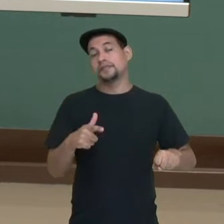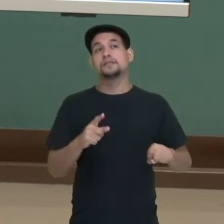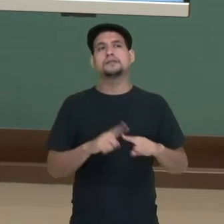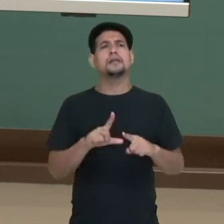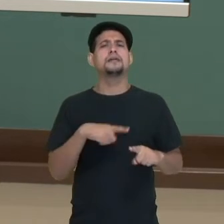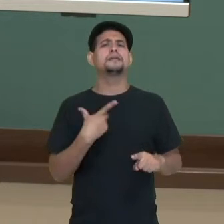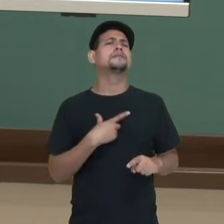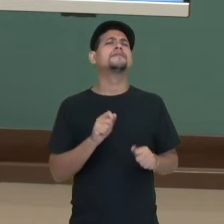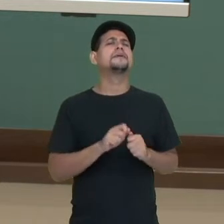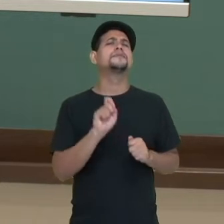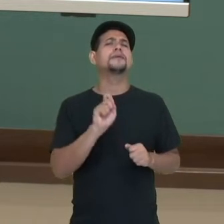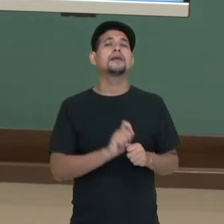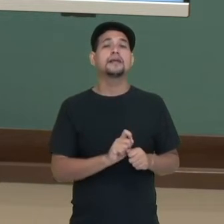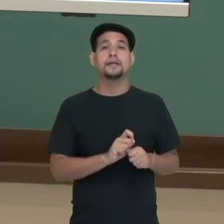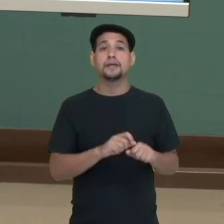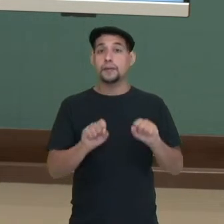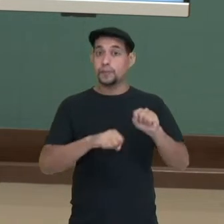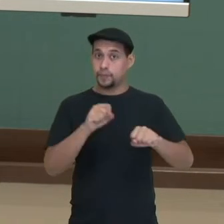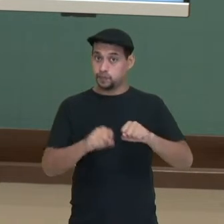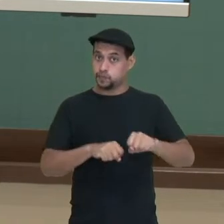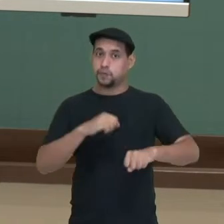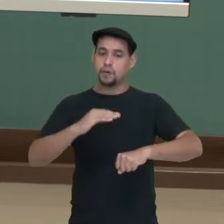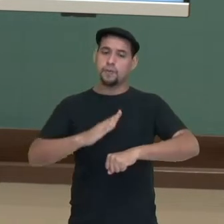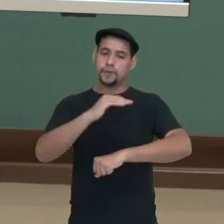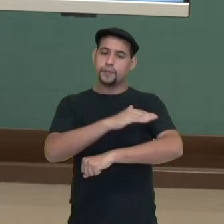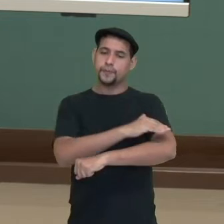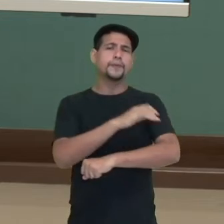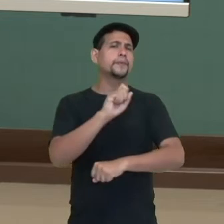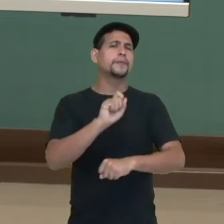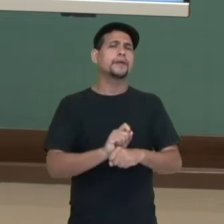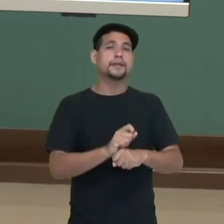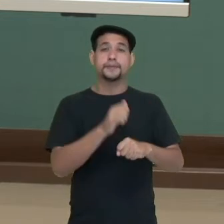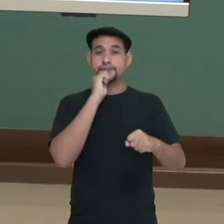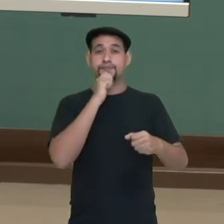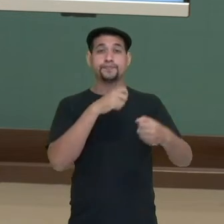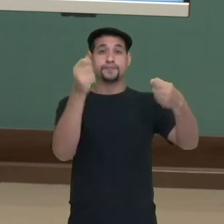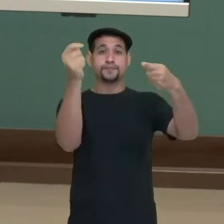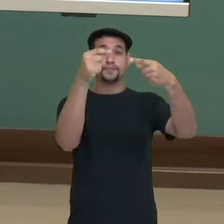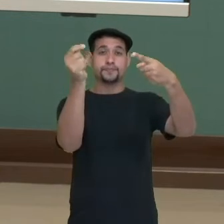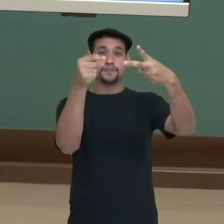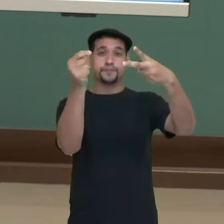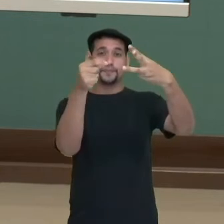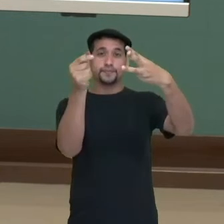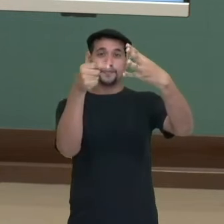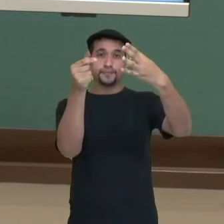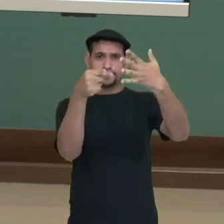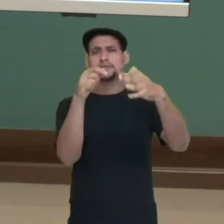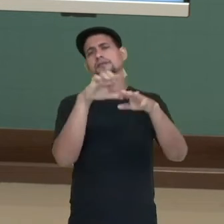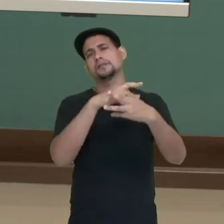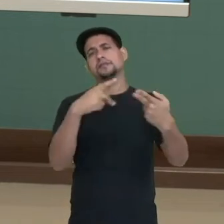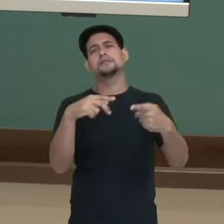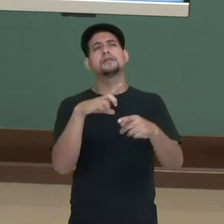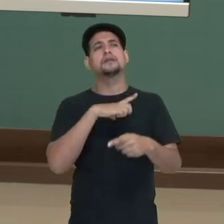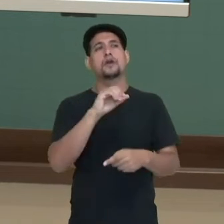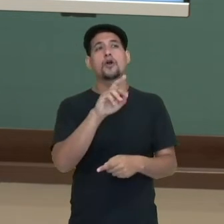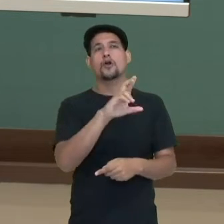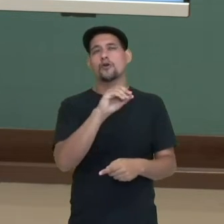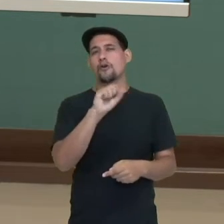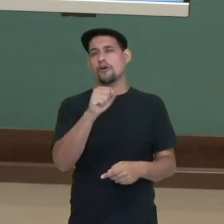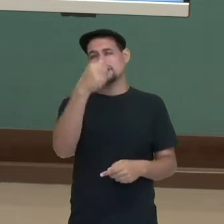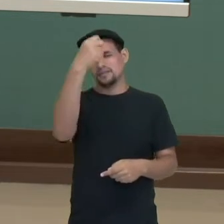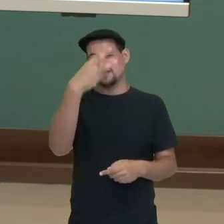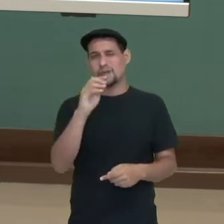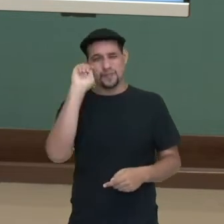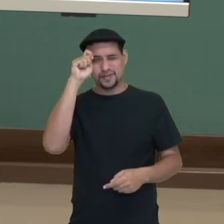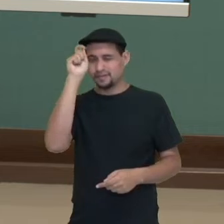nós dividimos o mountain bike ali em subcategorias, né? Então nós temos o cross country,